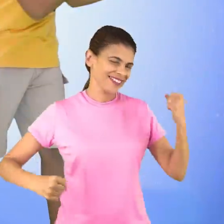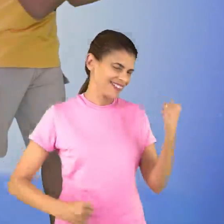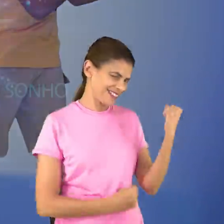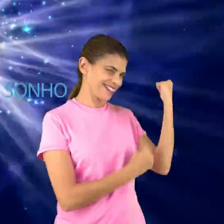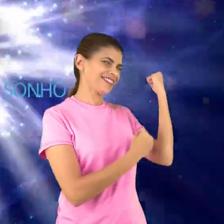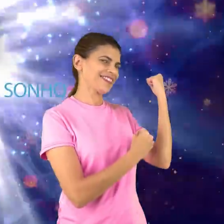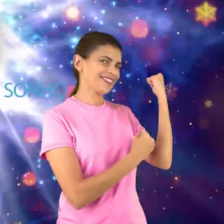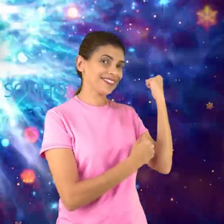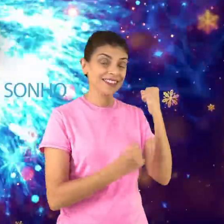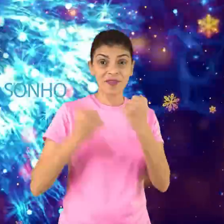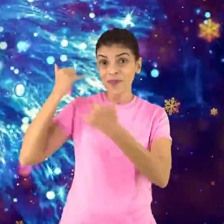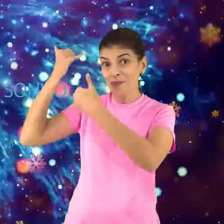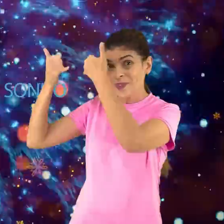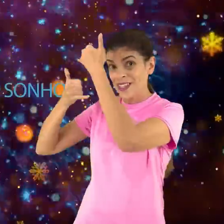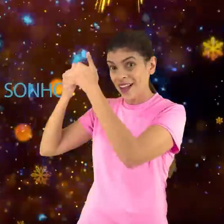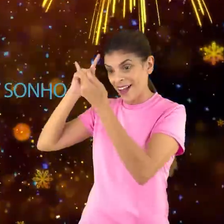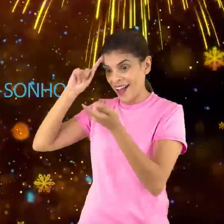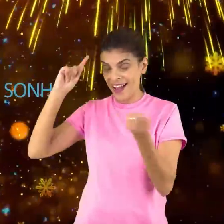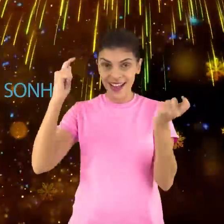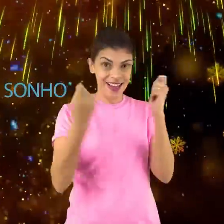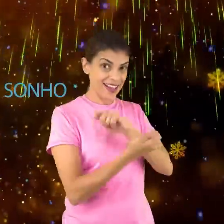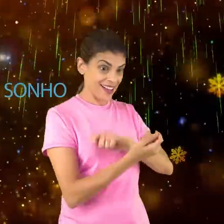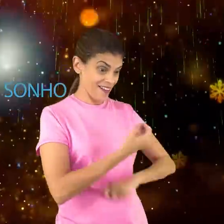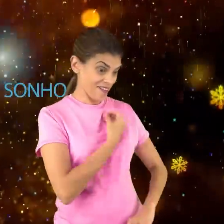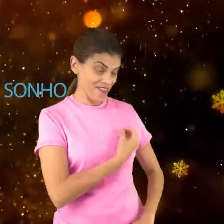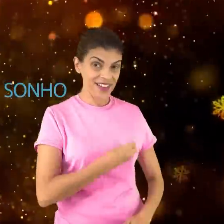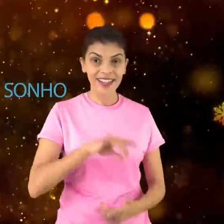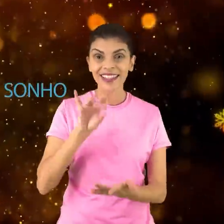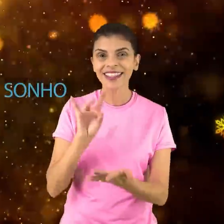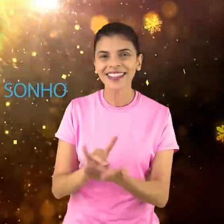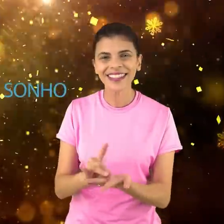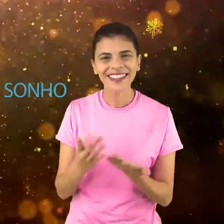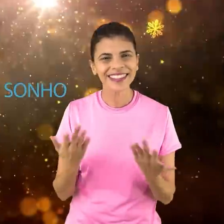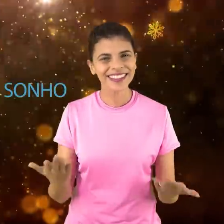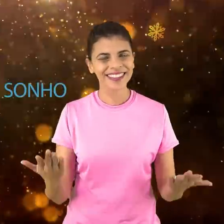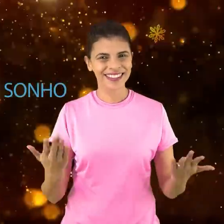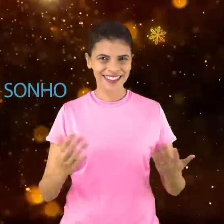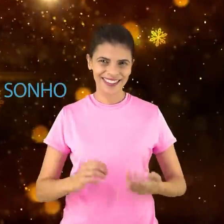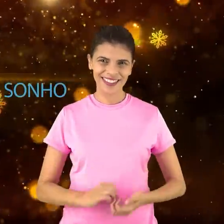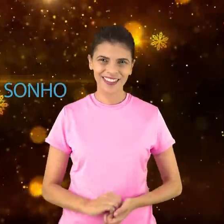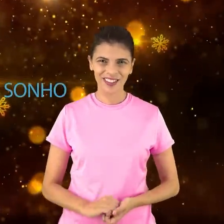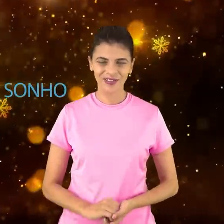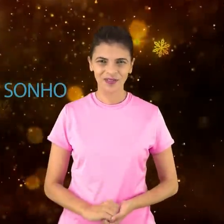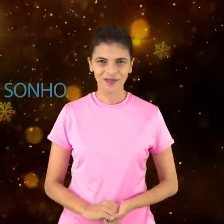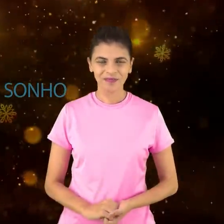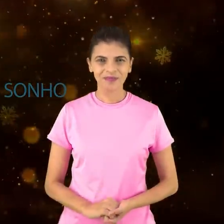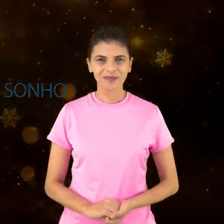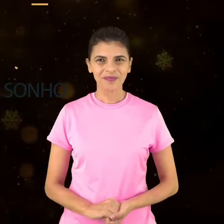Aqui você pode viver o seu sonho.